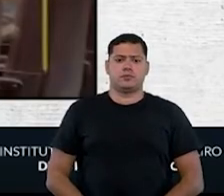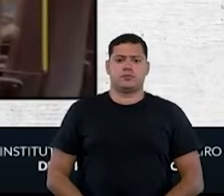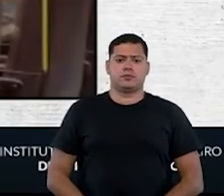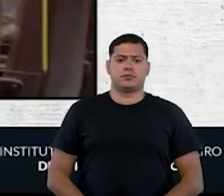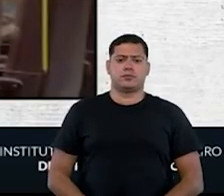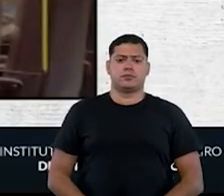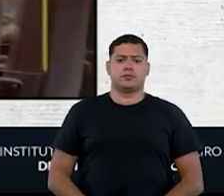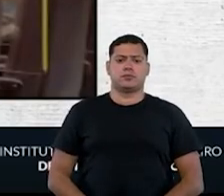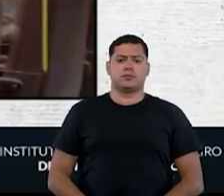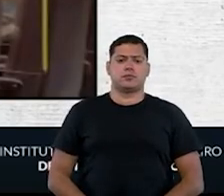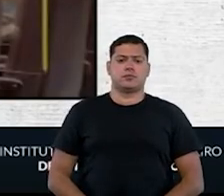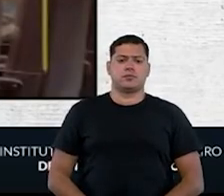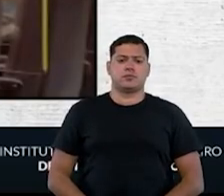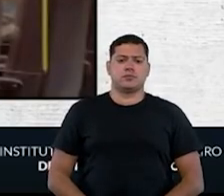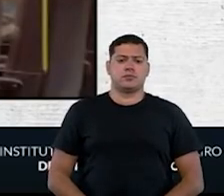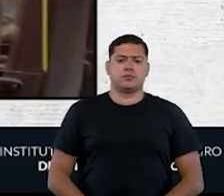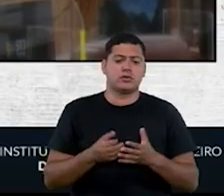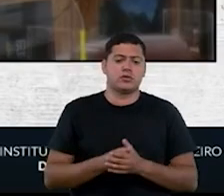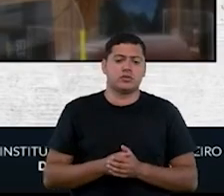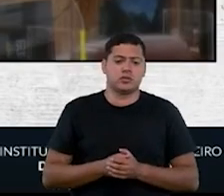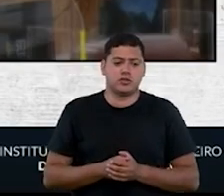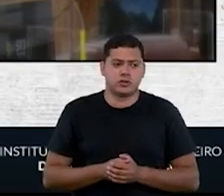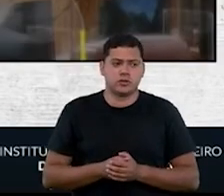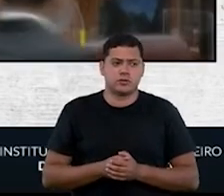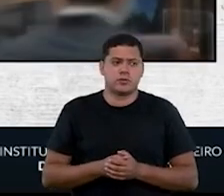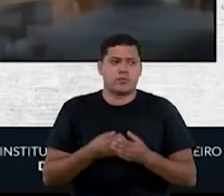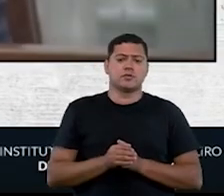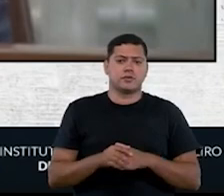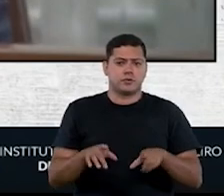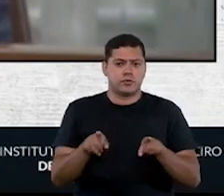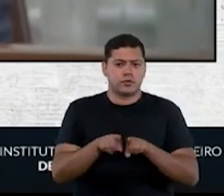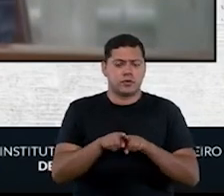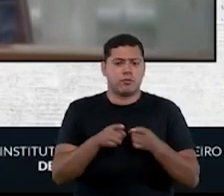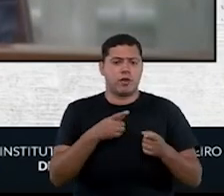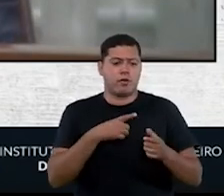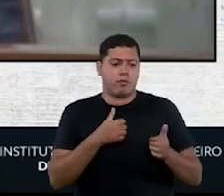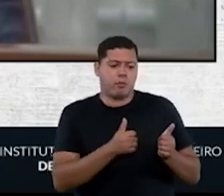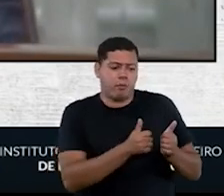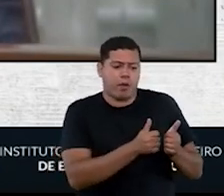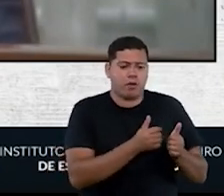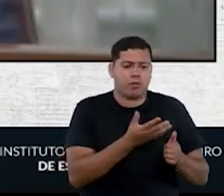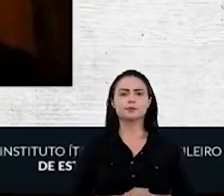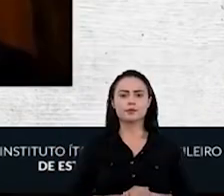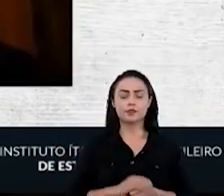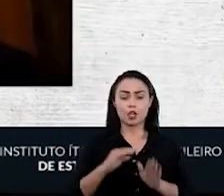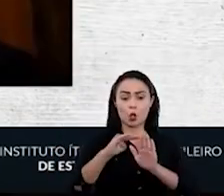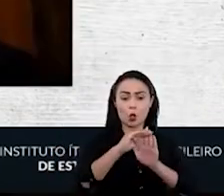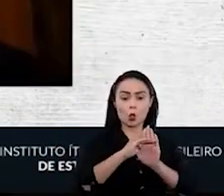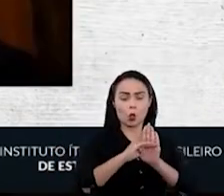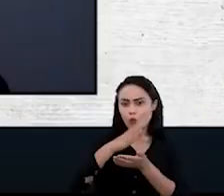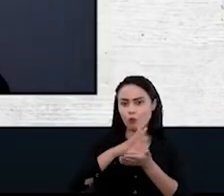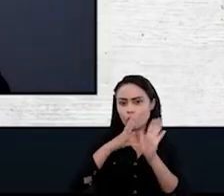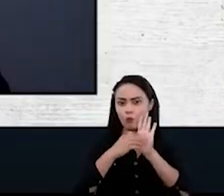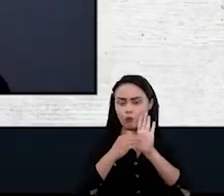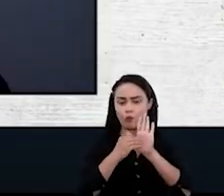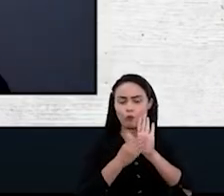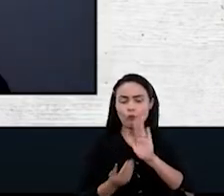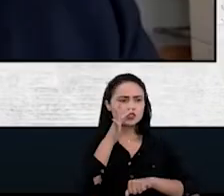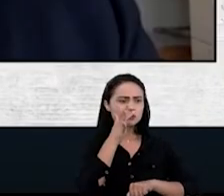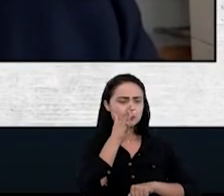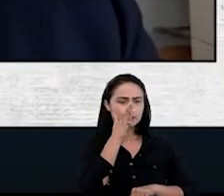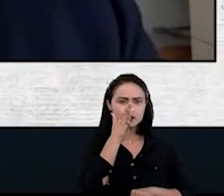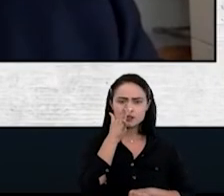2 e 3 de setembro, com a participação dos embaixadores da Espanha e de Portugal, do Núncio Apostólico do Brasil, além